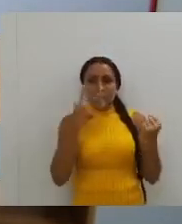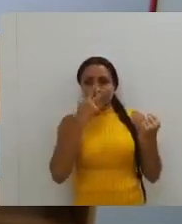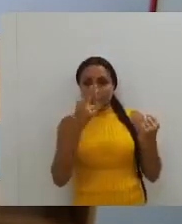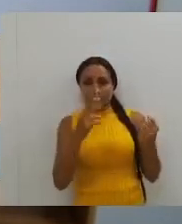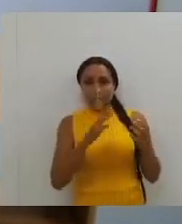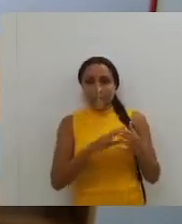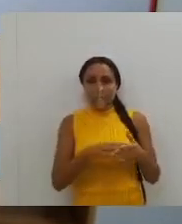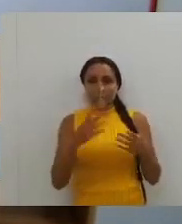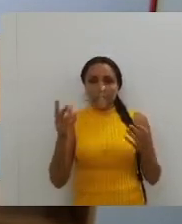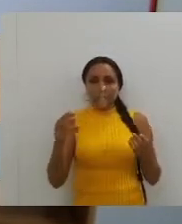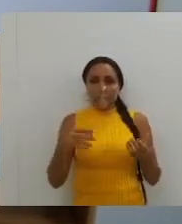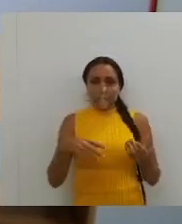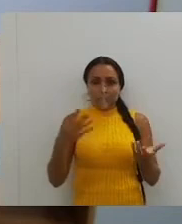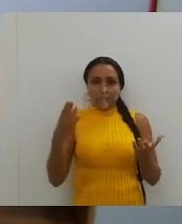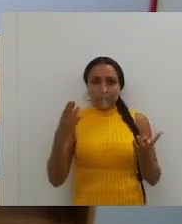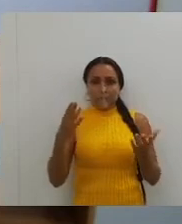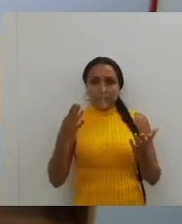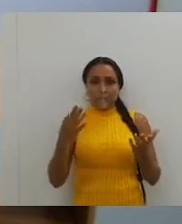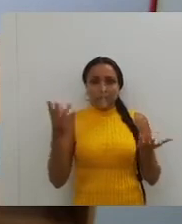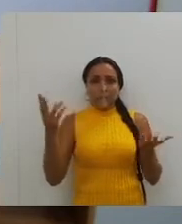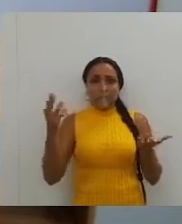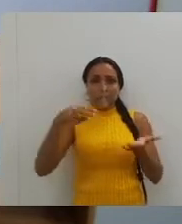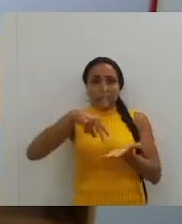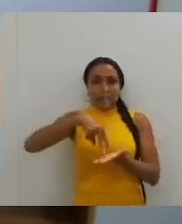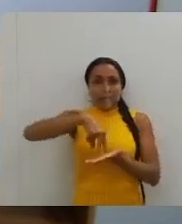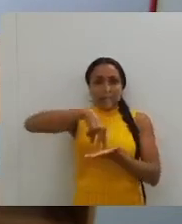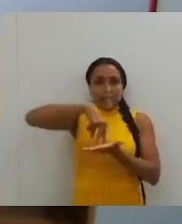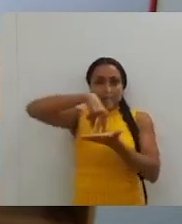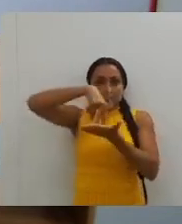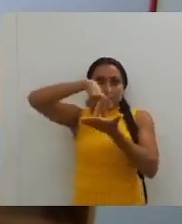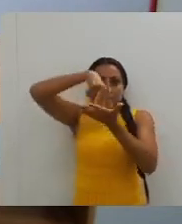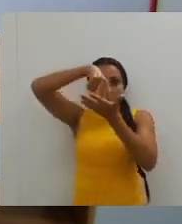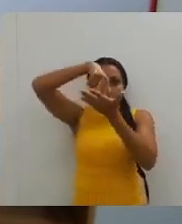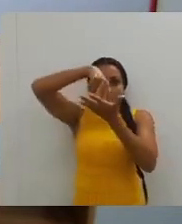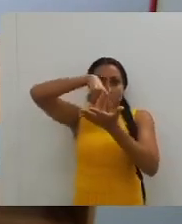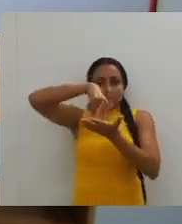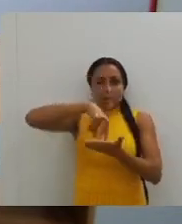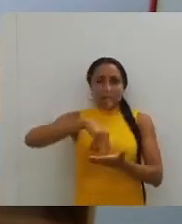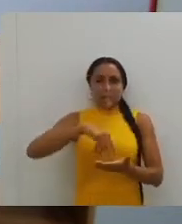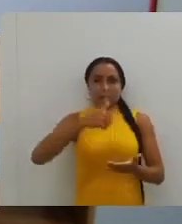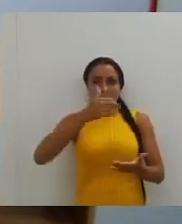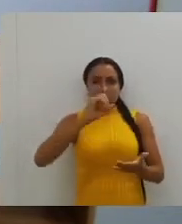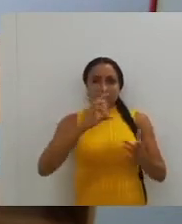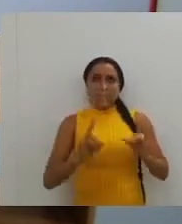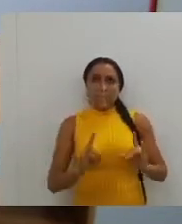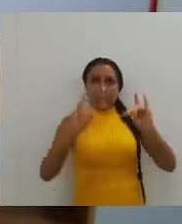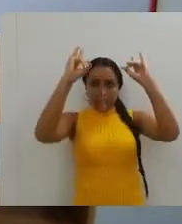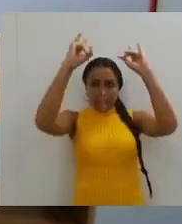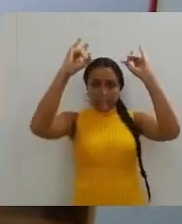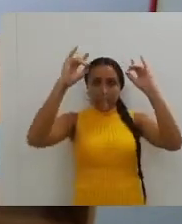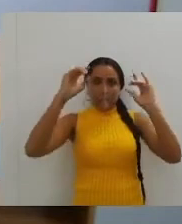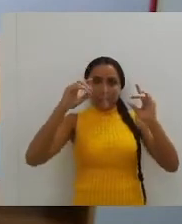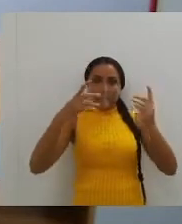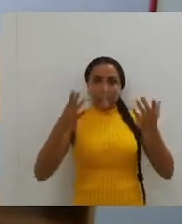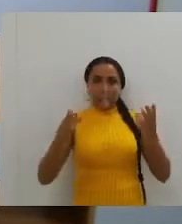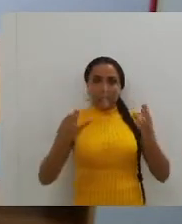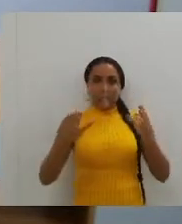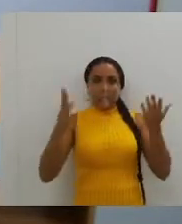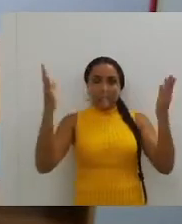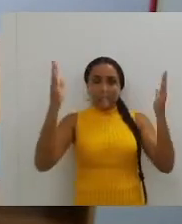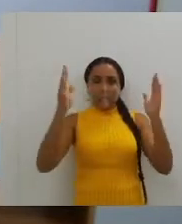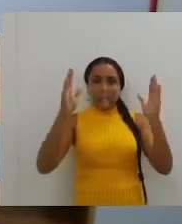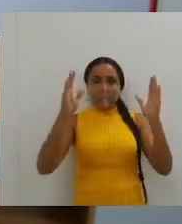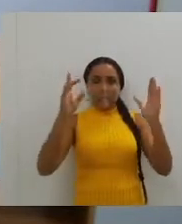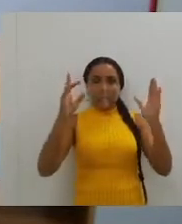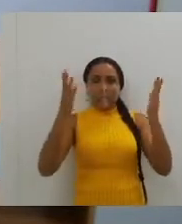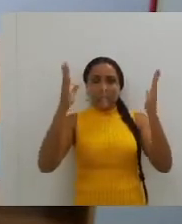dia, elevador. No elevador, quando está assim, por exemplo, no 10º andar, o elevador desce